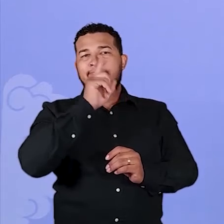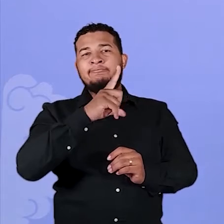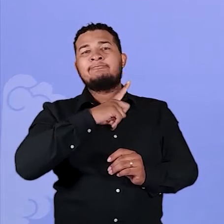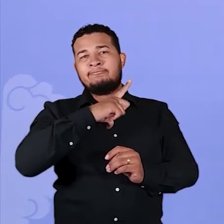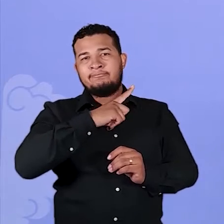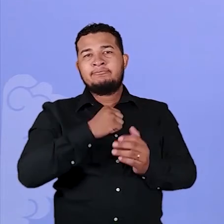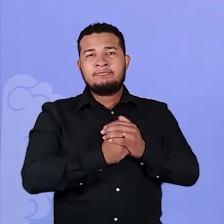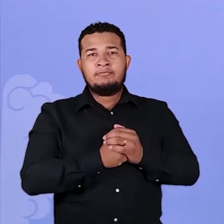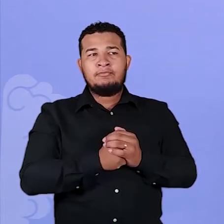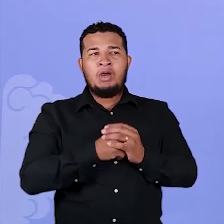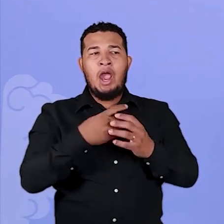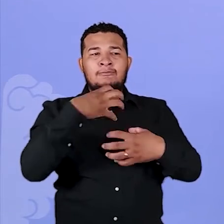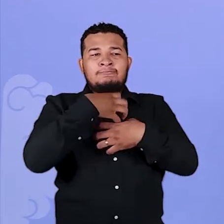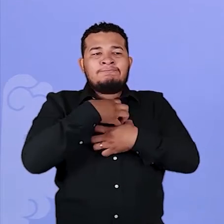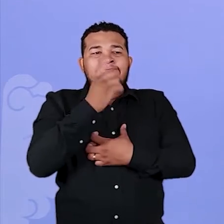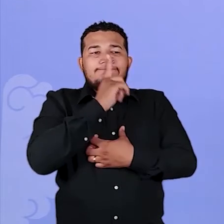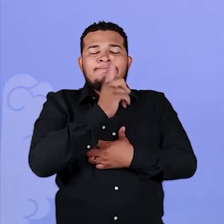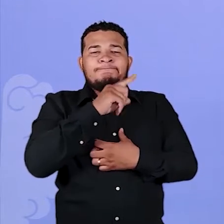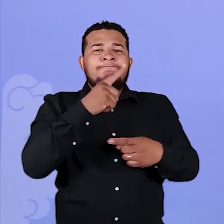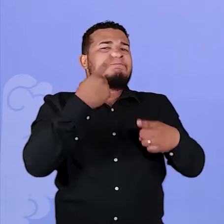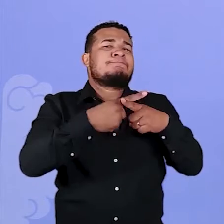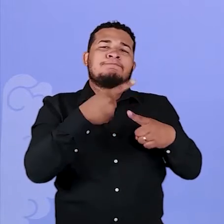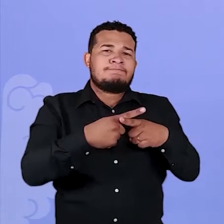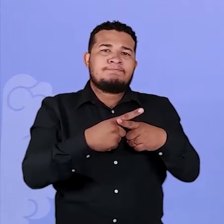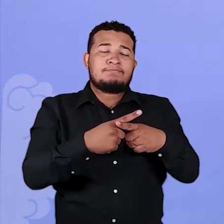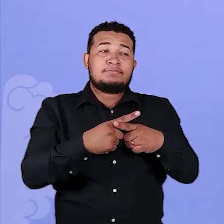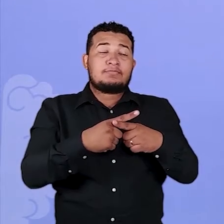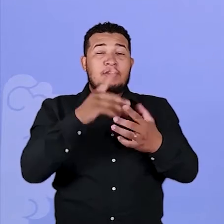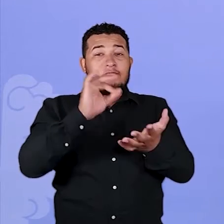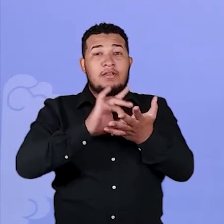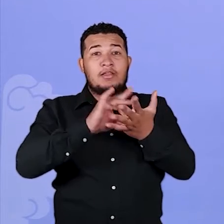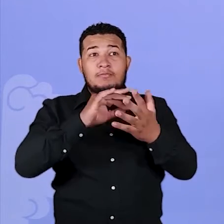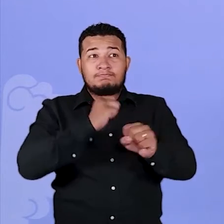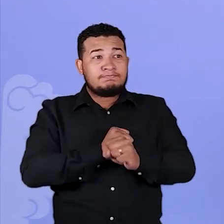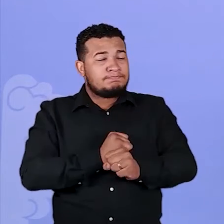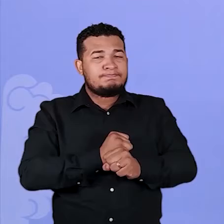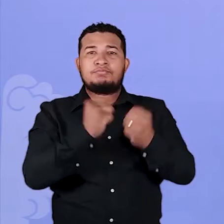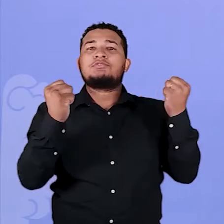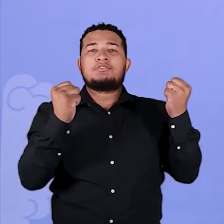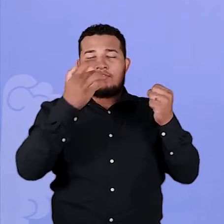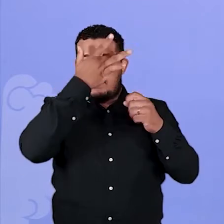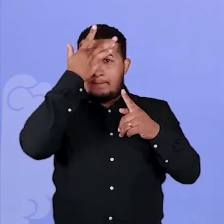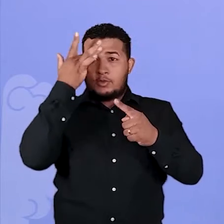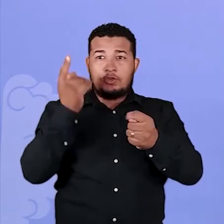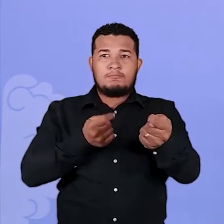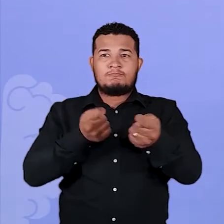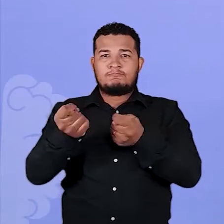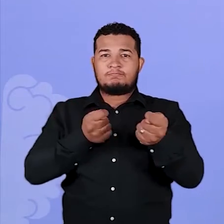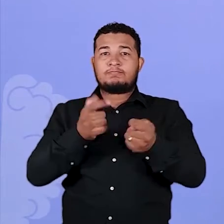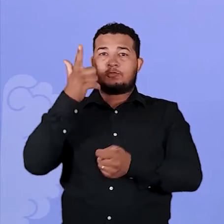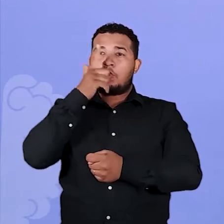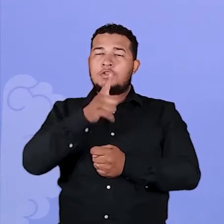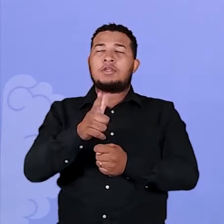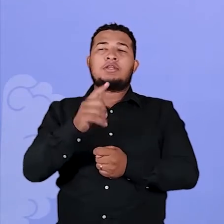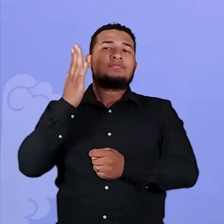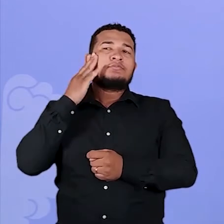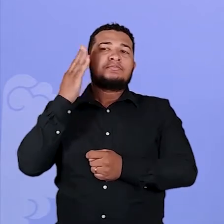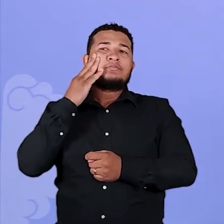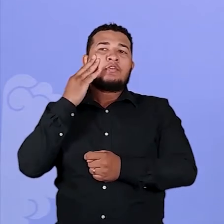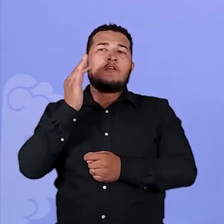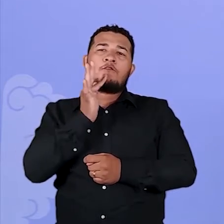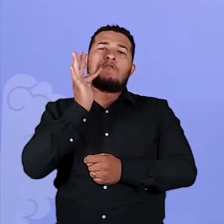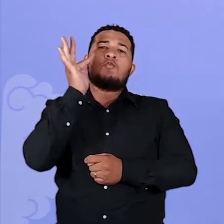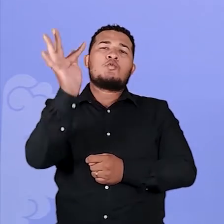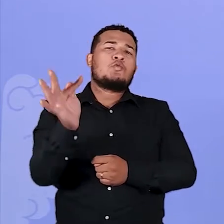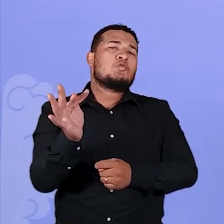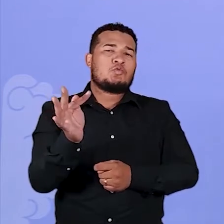definição. E elas são falhas por definição por quê? Porque é impossível para os legisladores conseguirem prever